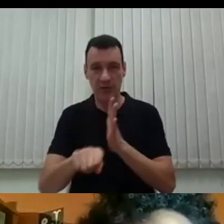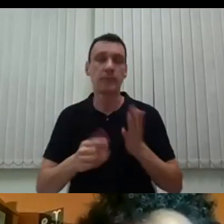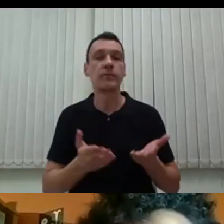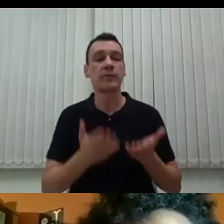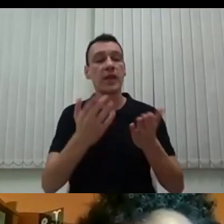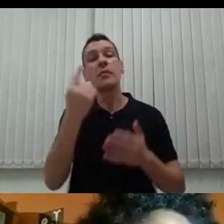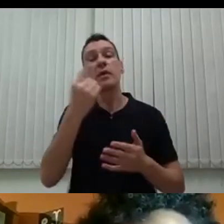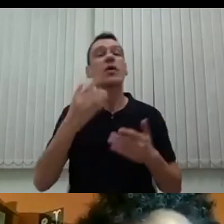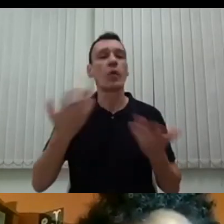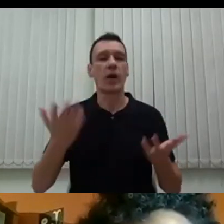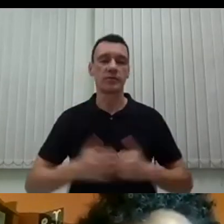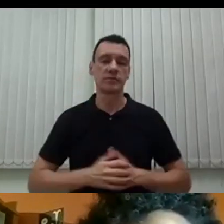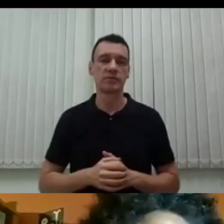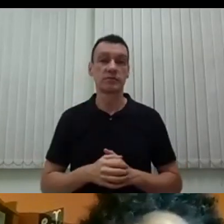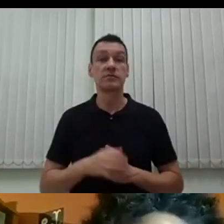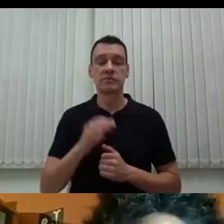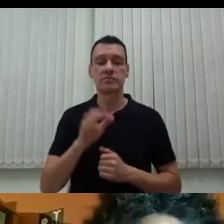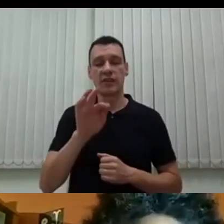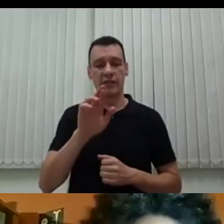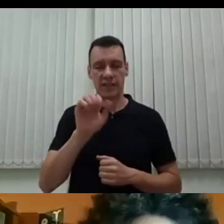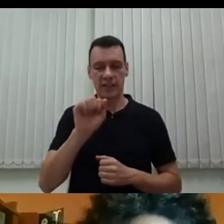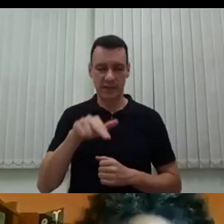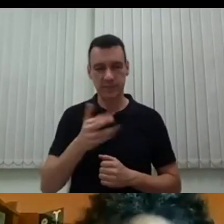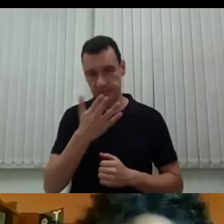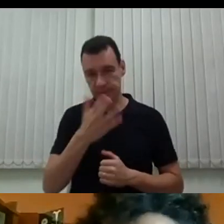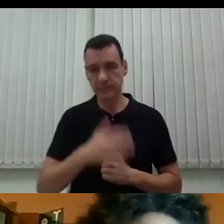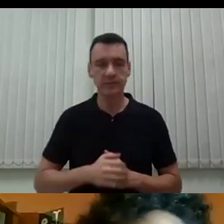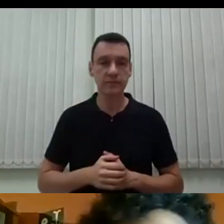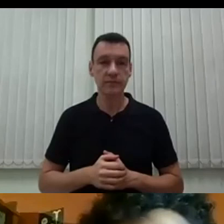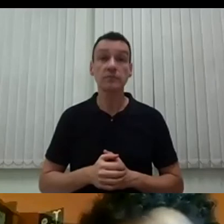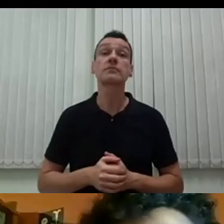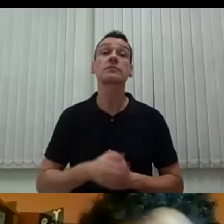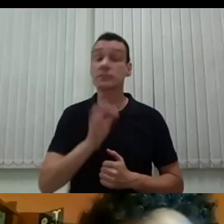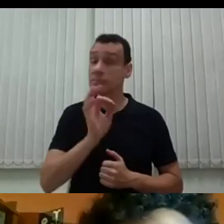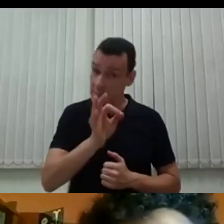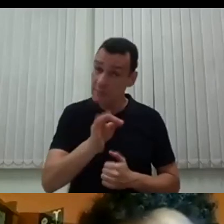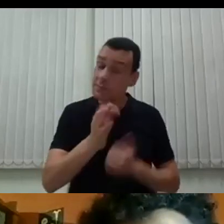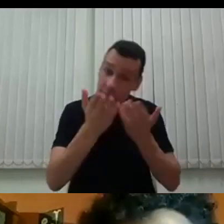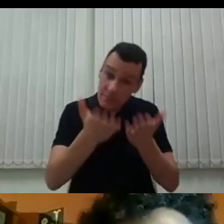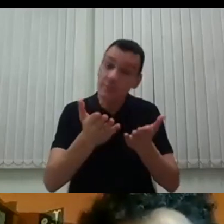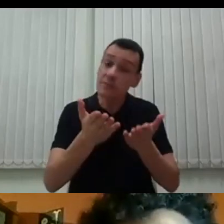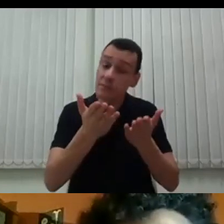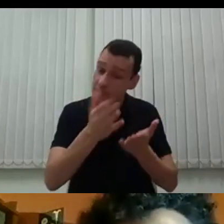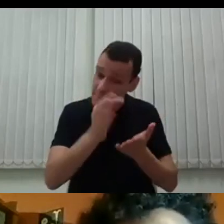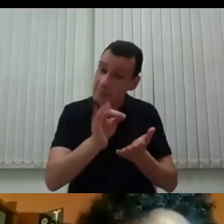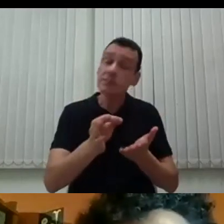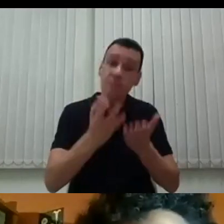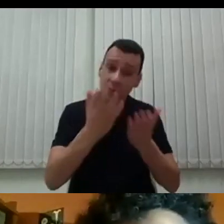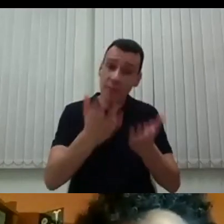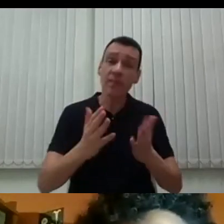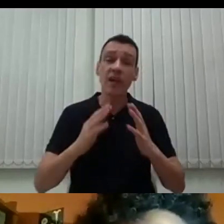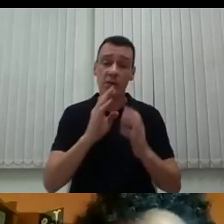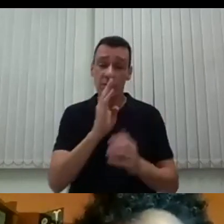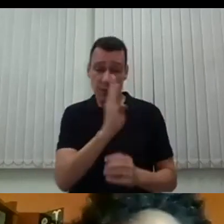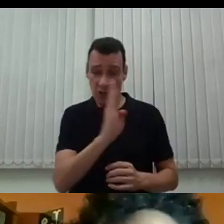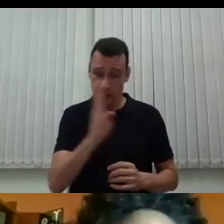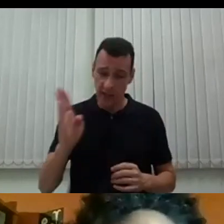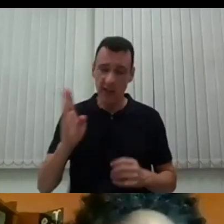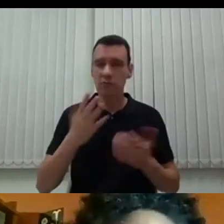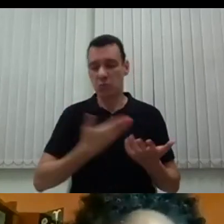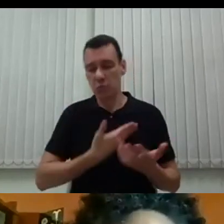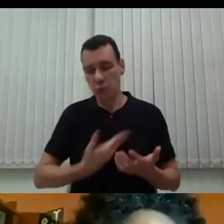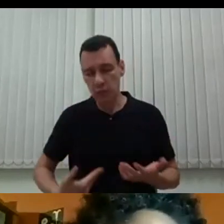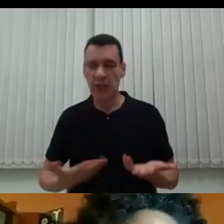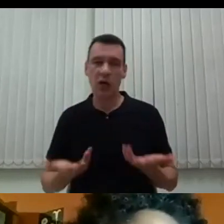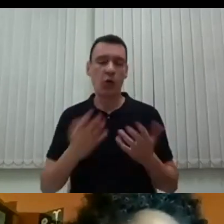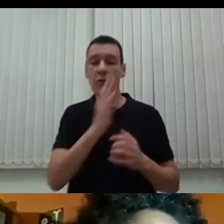Então, é o que a gente dizia, né? A biblioteca ela tem esse papel, seja ela pública, escolar, comunitária, ela